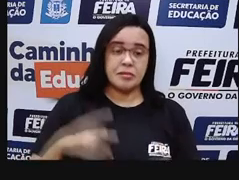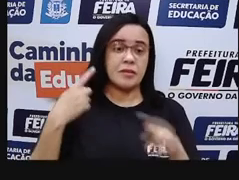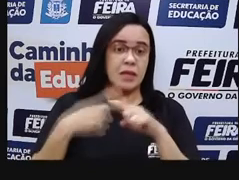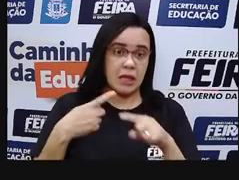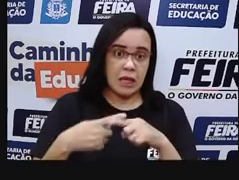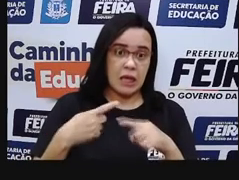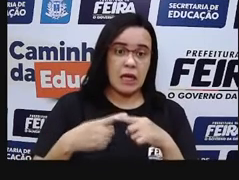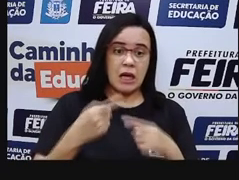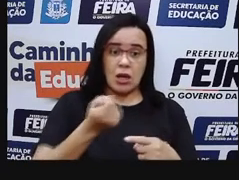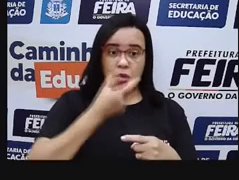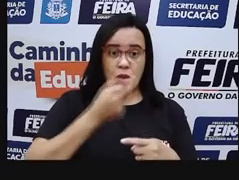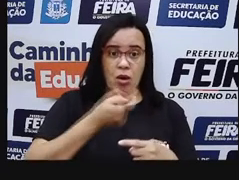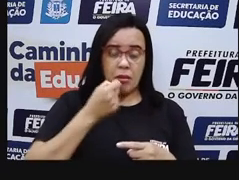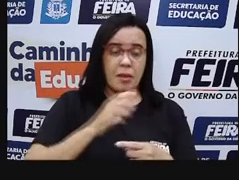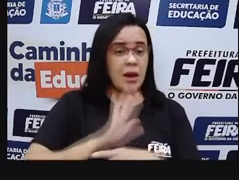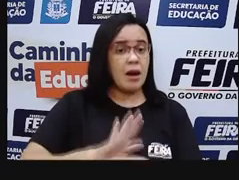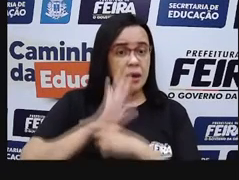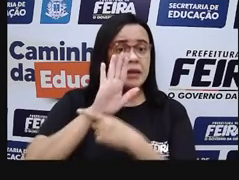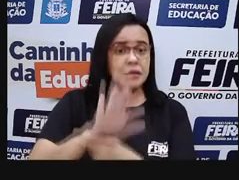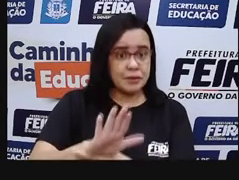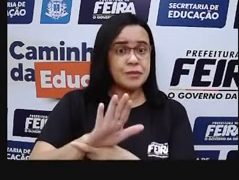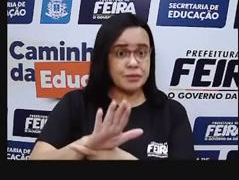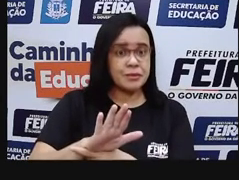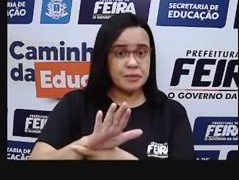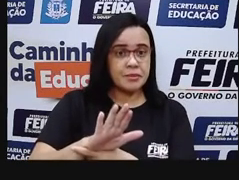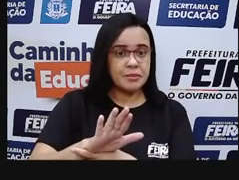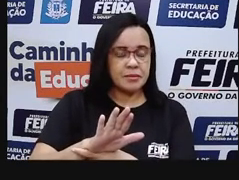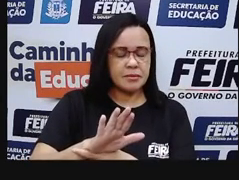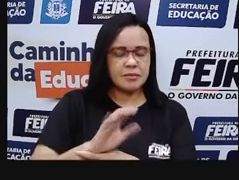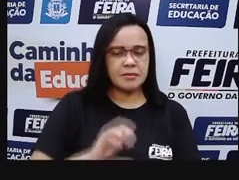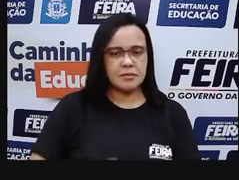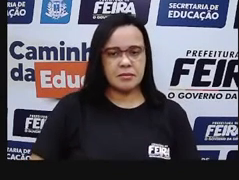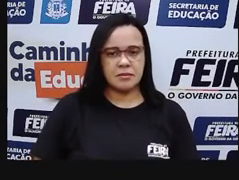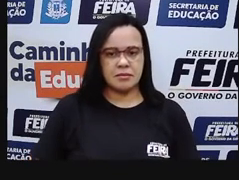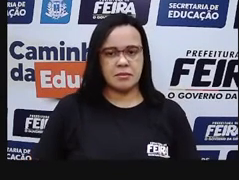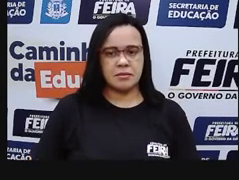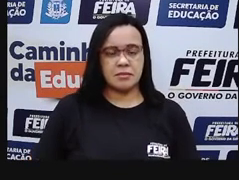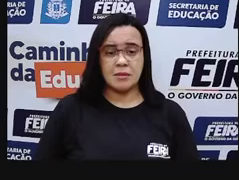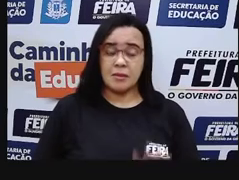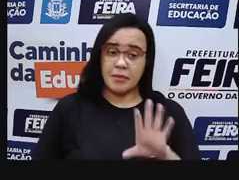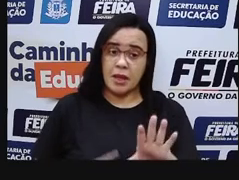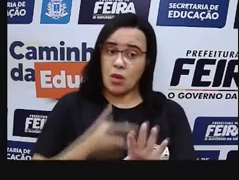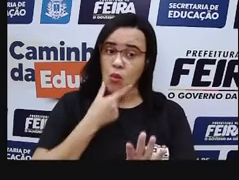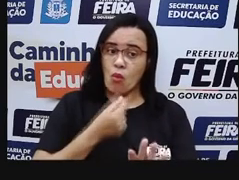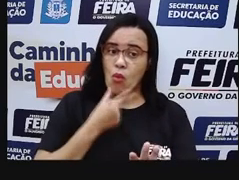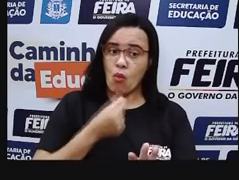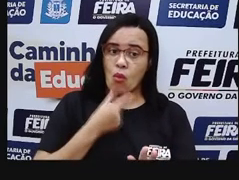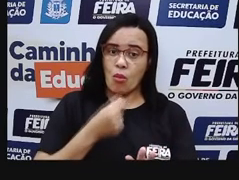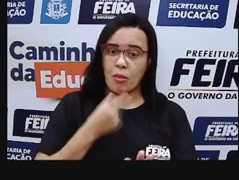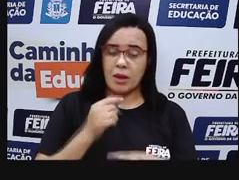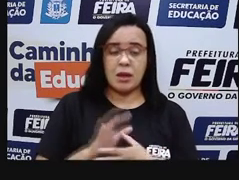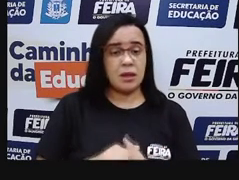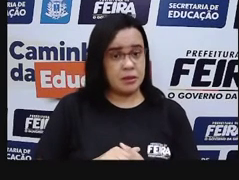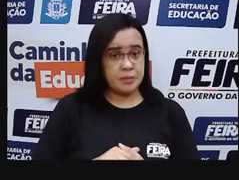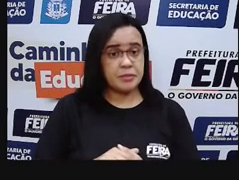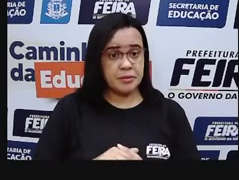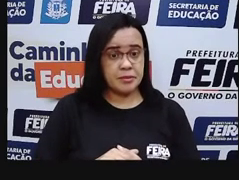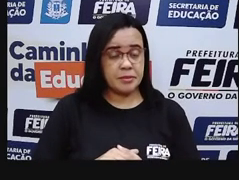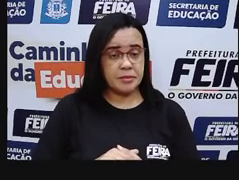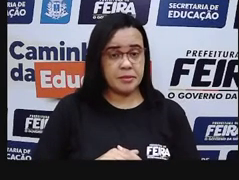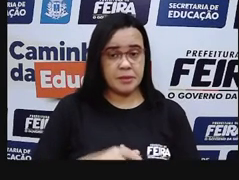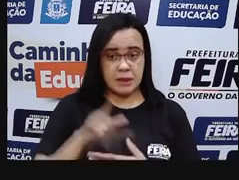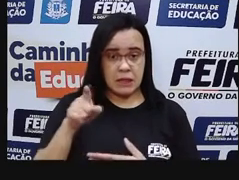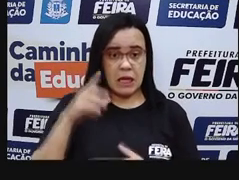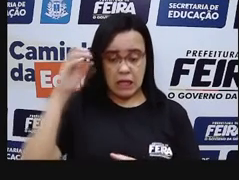e o que que acontece Então esse é foram século eles gerou uma seleção